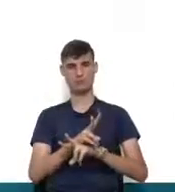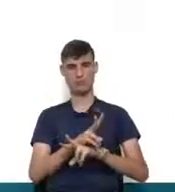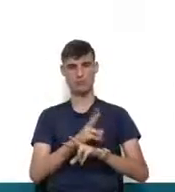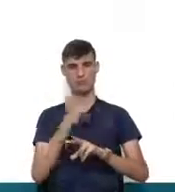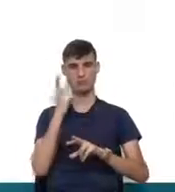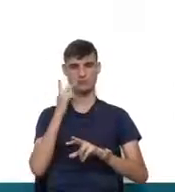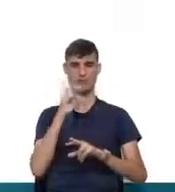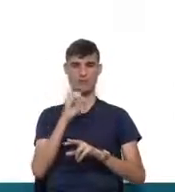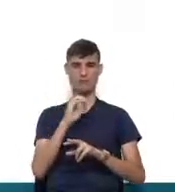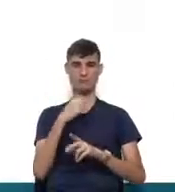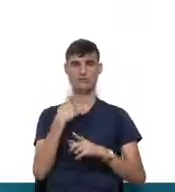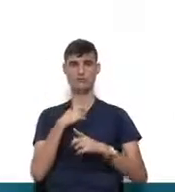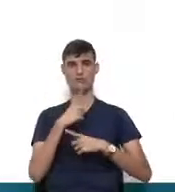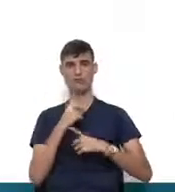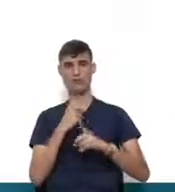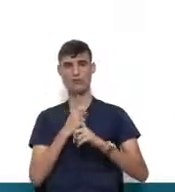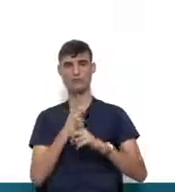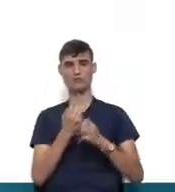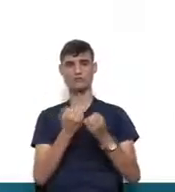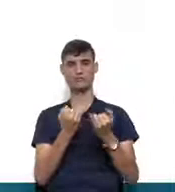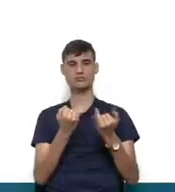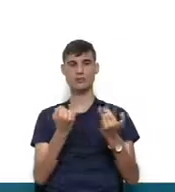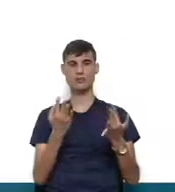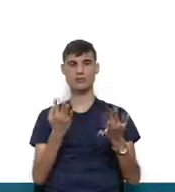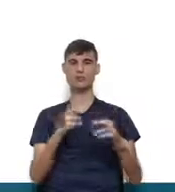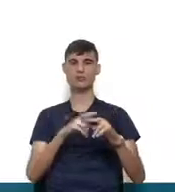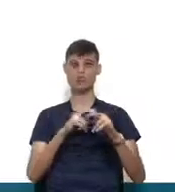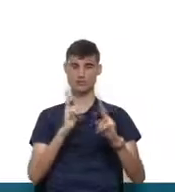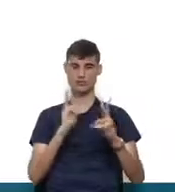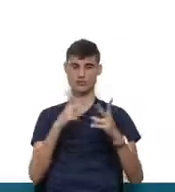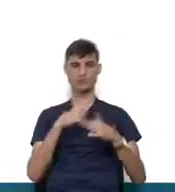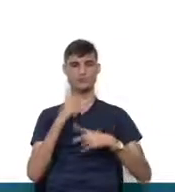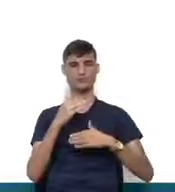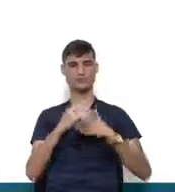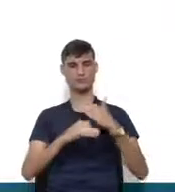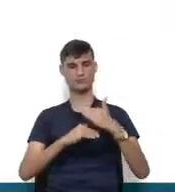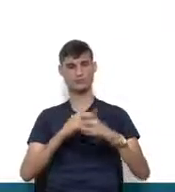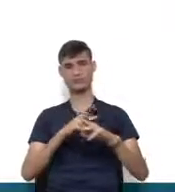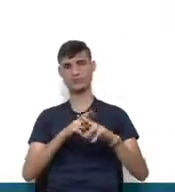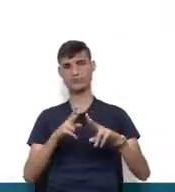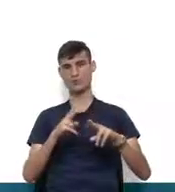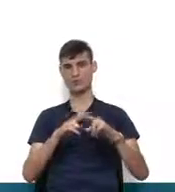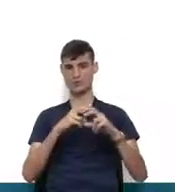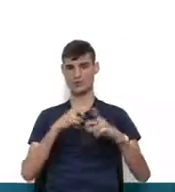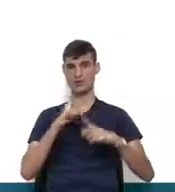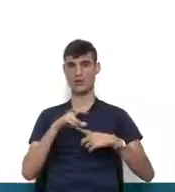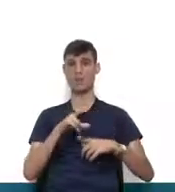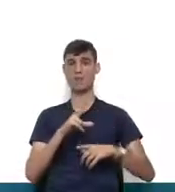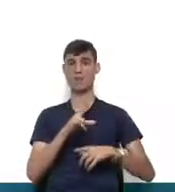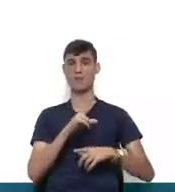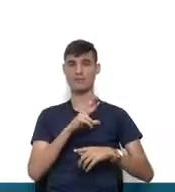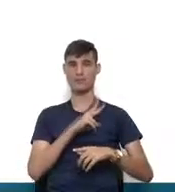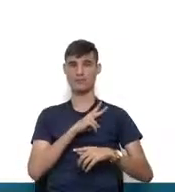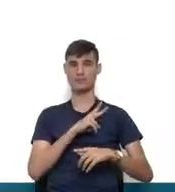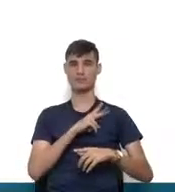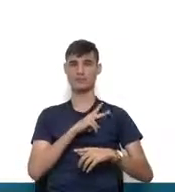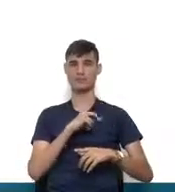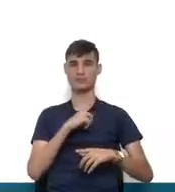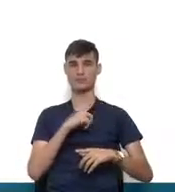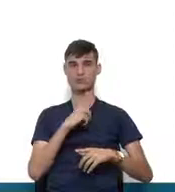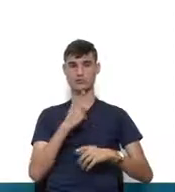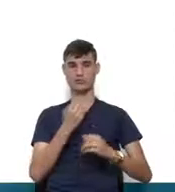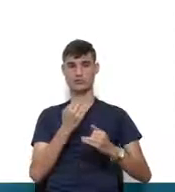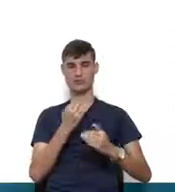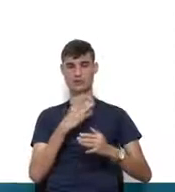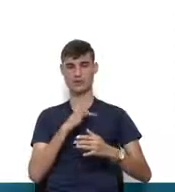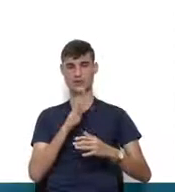pelo 0 para que a gente possa encontrar um valor. E continua o mesmo processo. Então, ela é uma particularidade do polinômio da